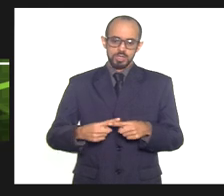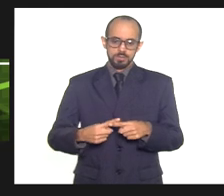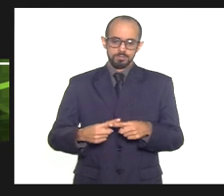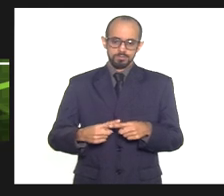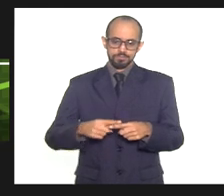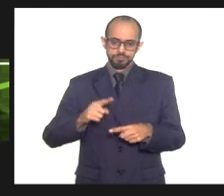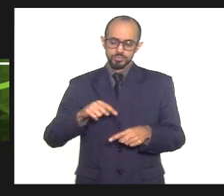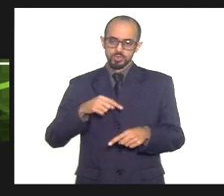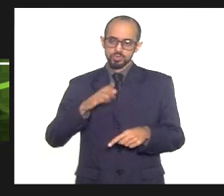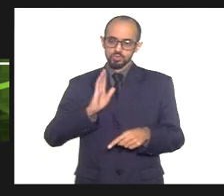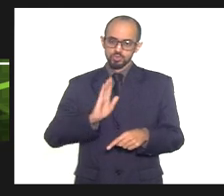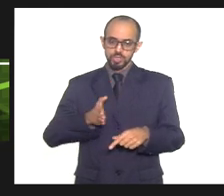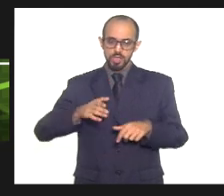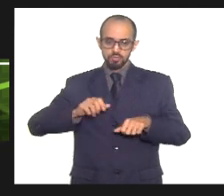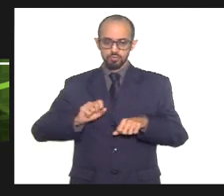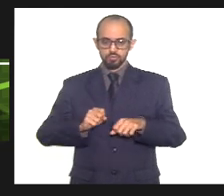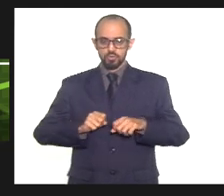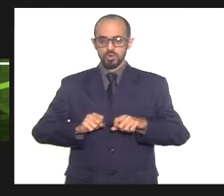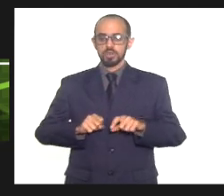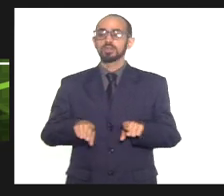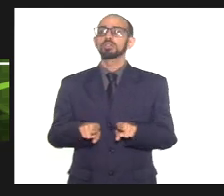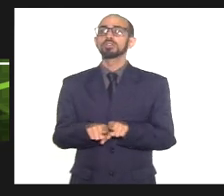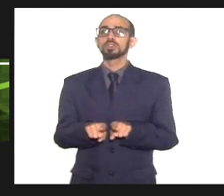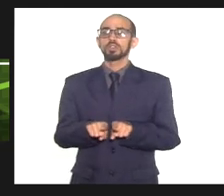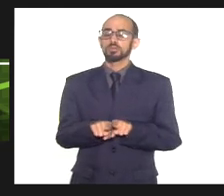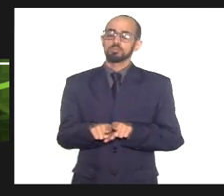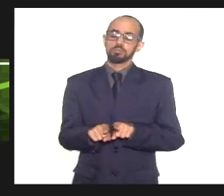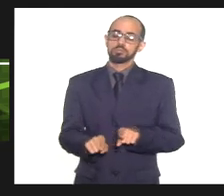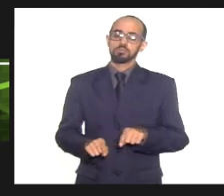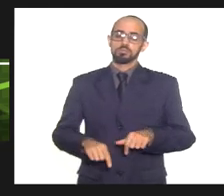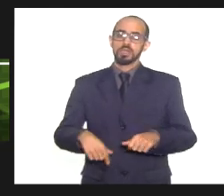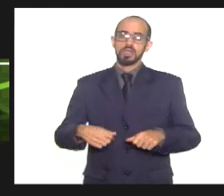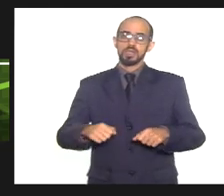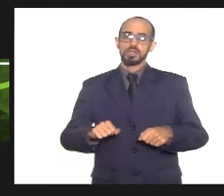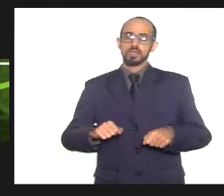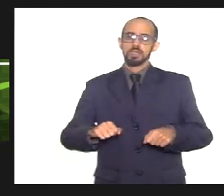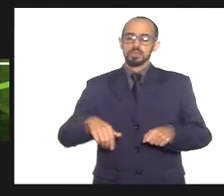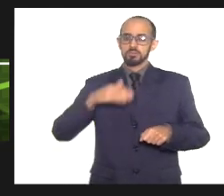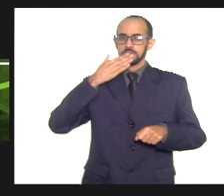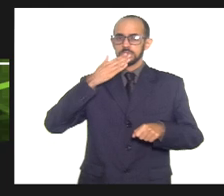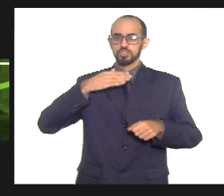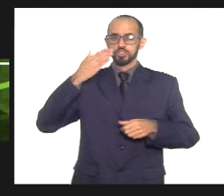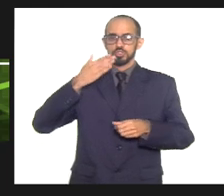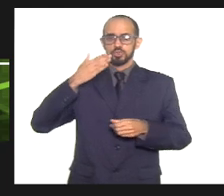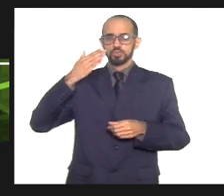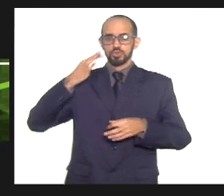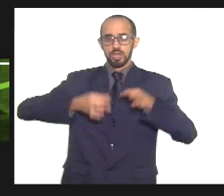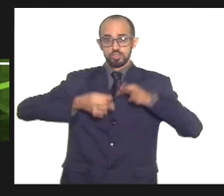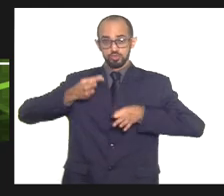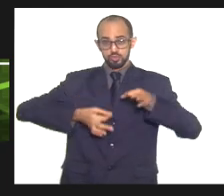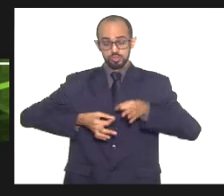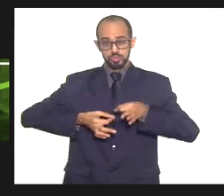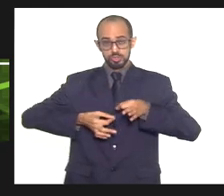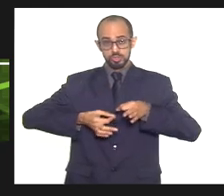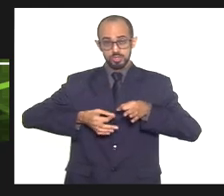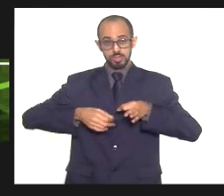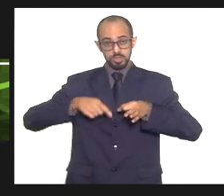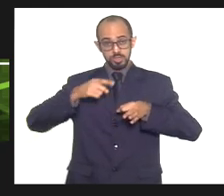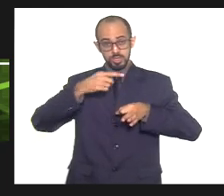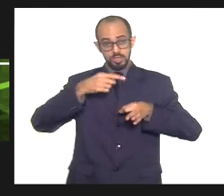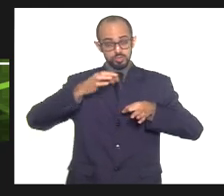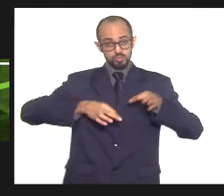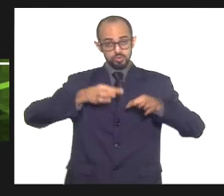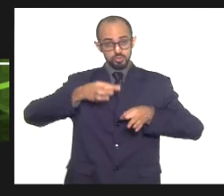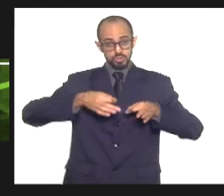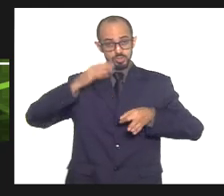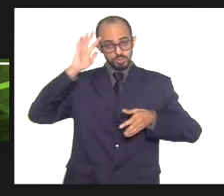já foi pela União demandada na Justiça e a Justiça assim decidiu.